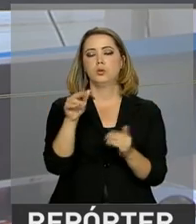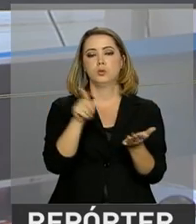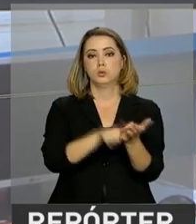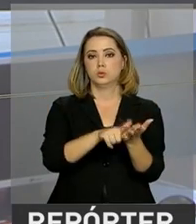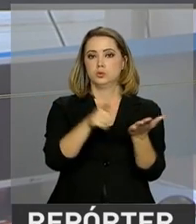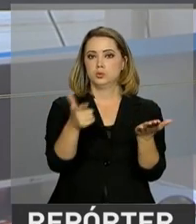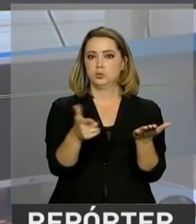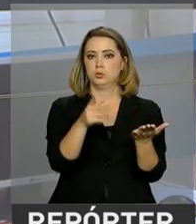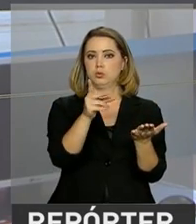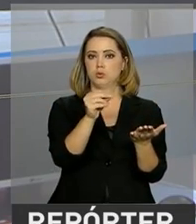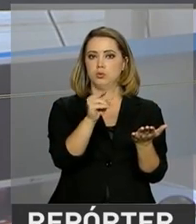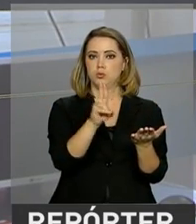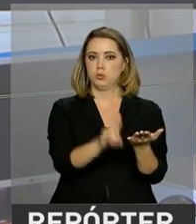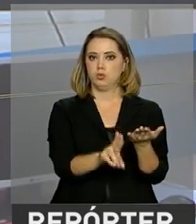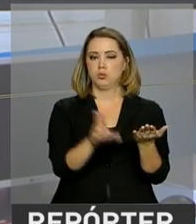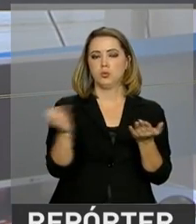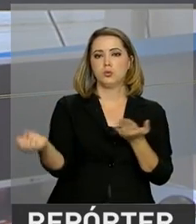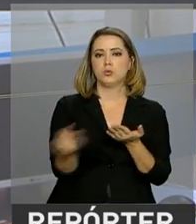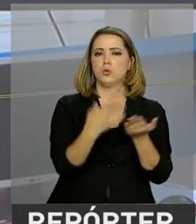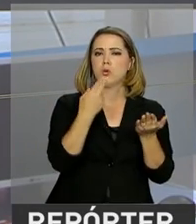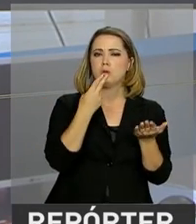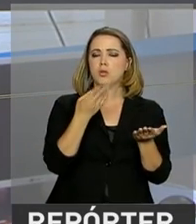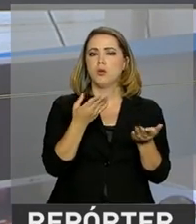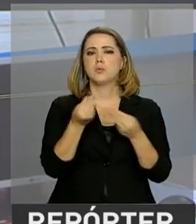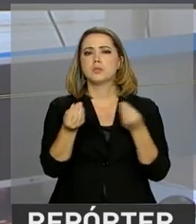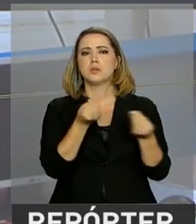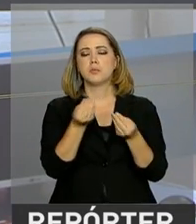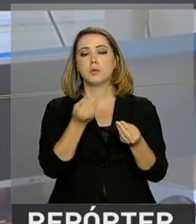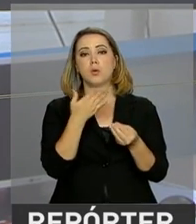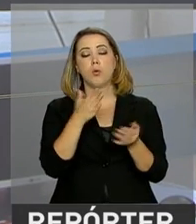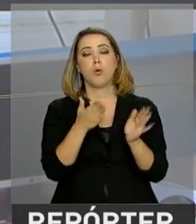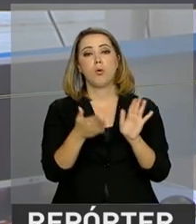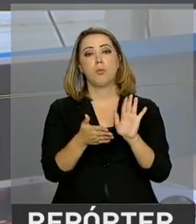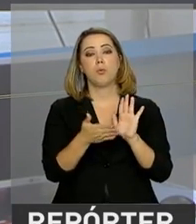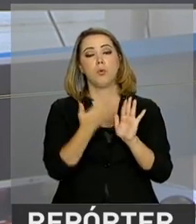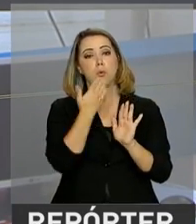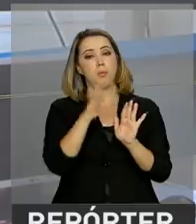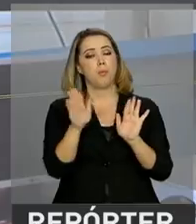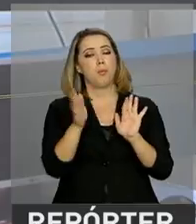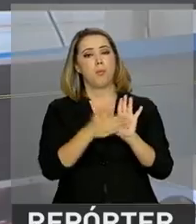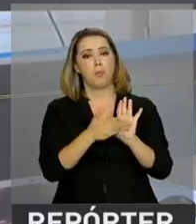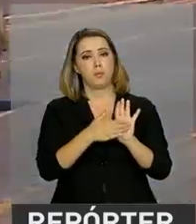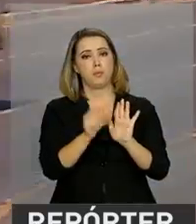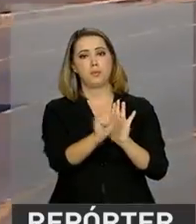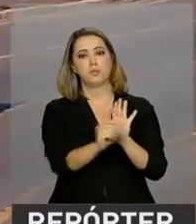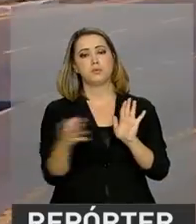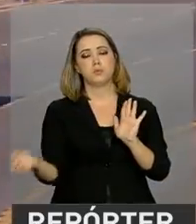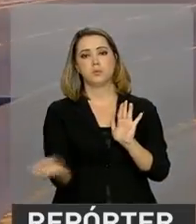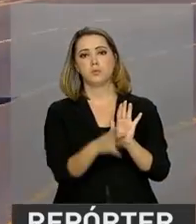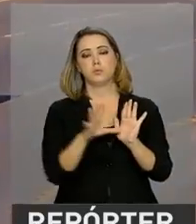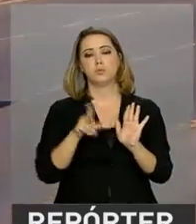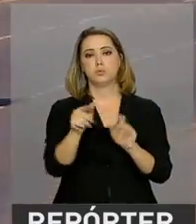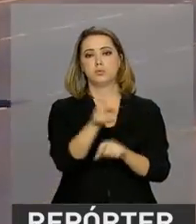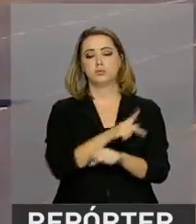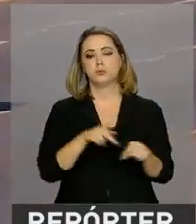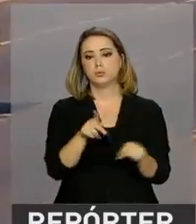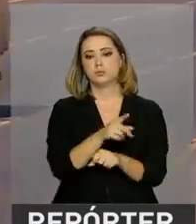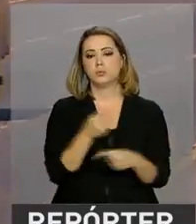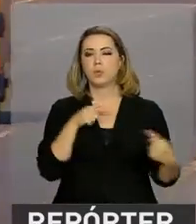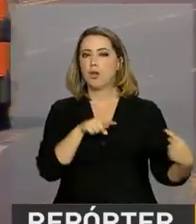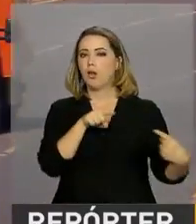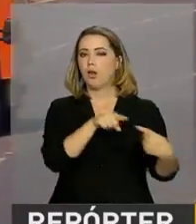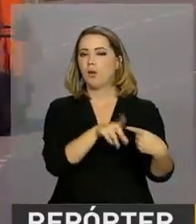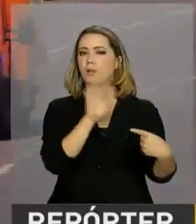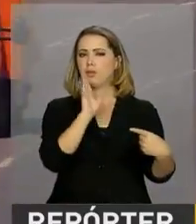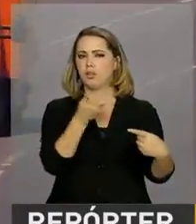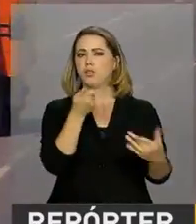o processo de seleção para receber propostas das empresas de transporte público de todo o país a meta é